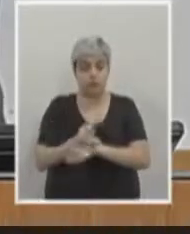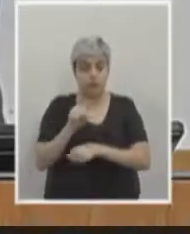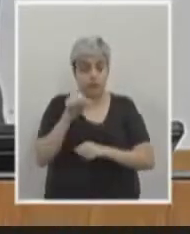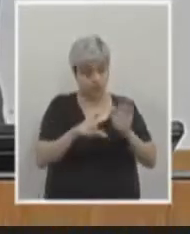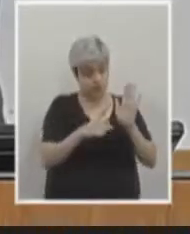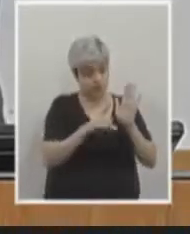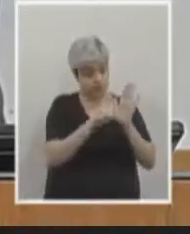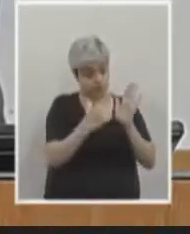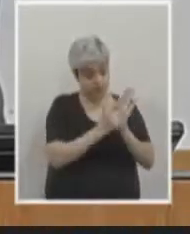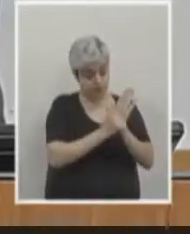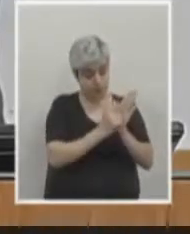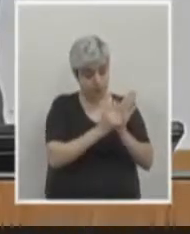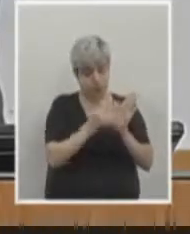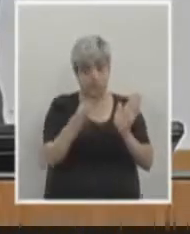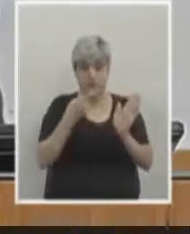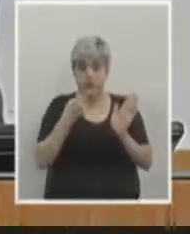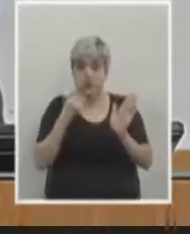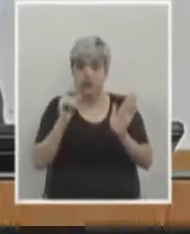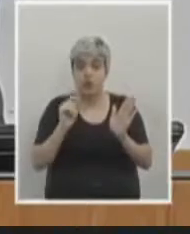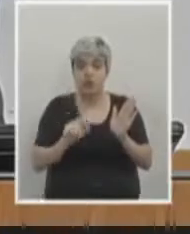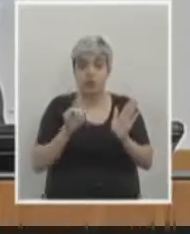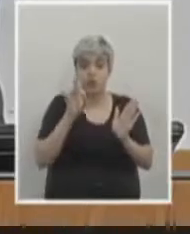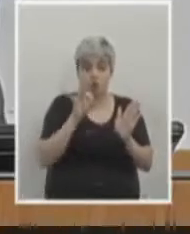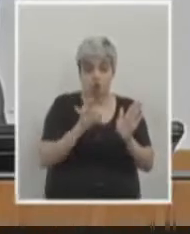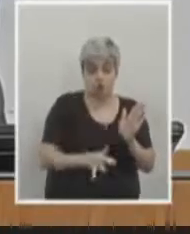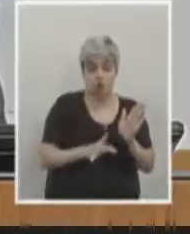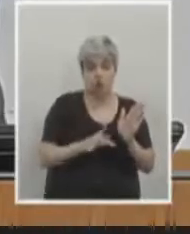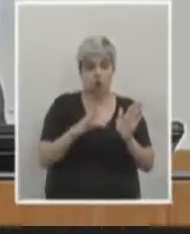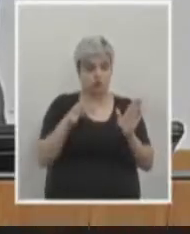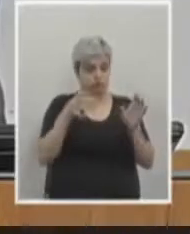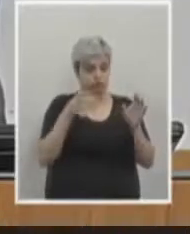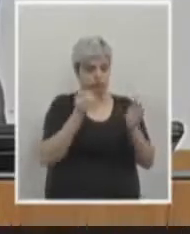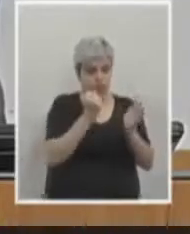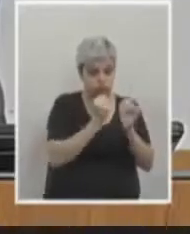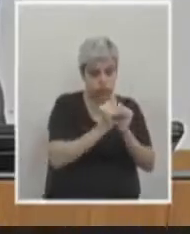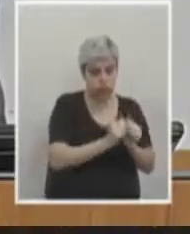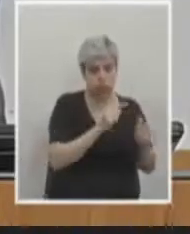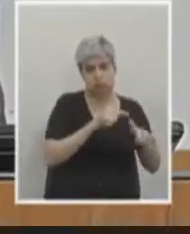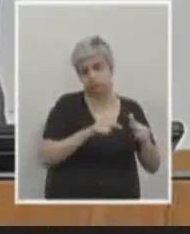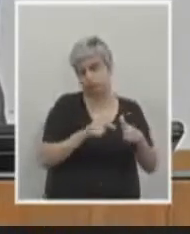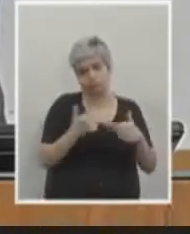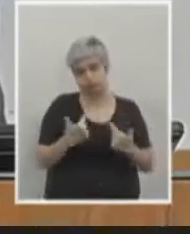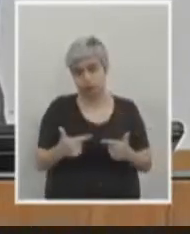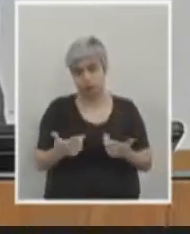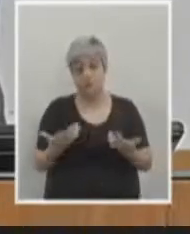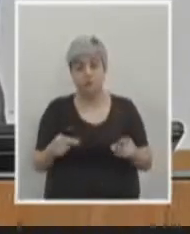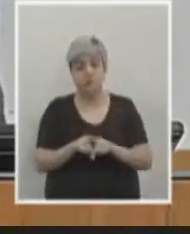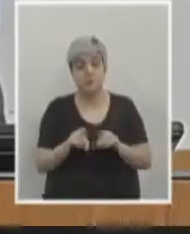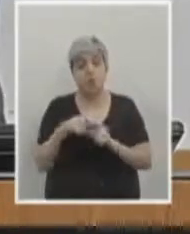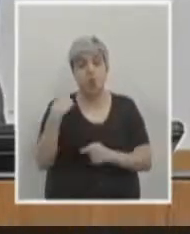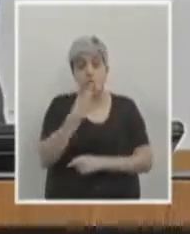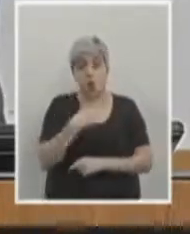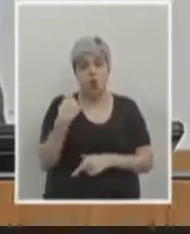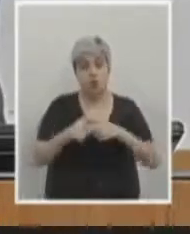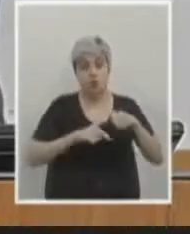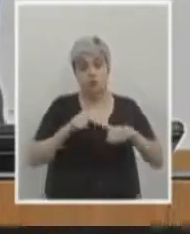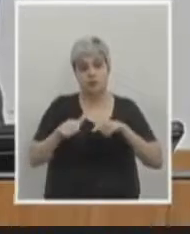não exigia dedicação exclusiva. Outra questão é sobre as horas trabalhadas, porque em